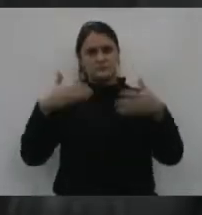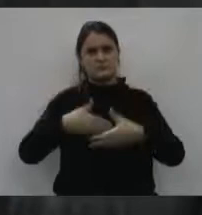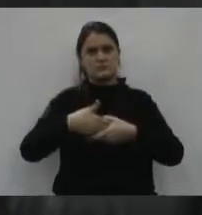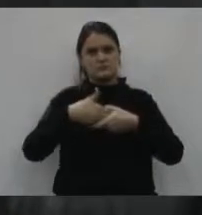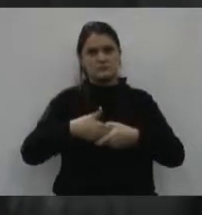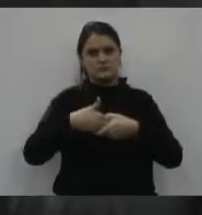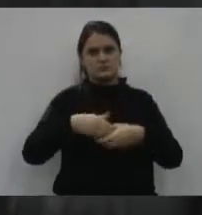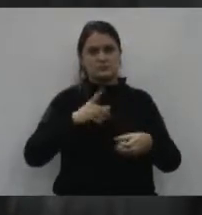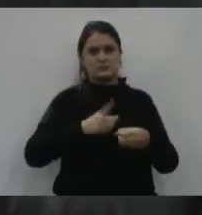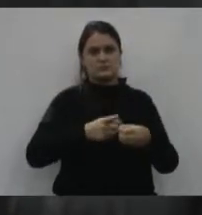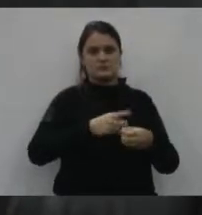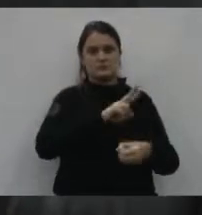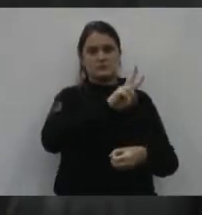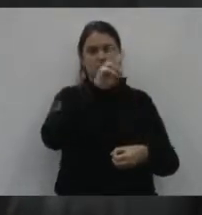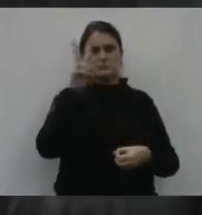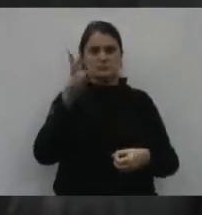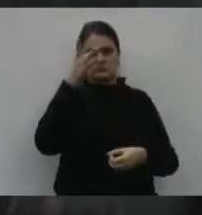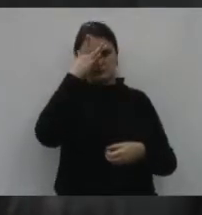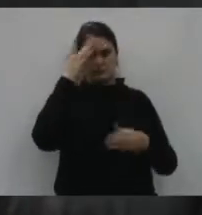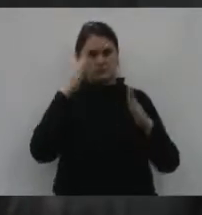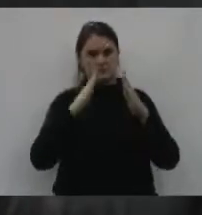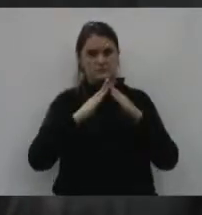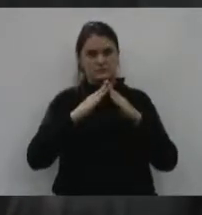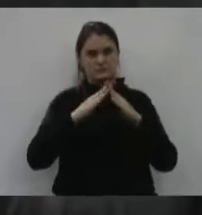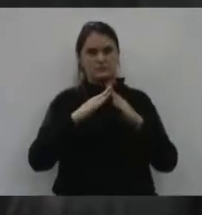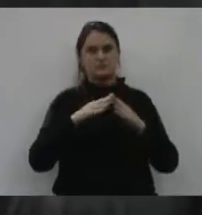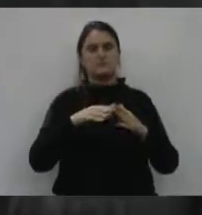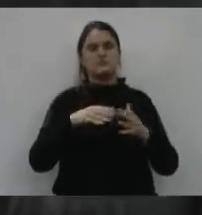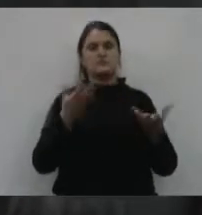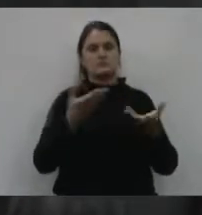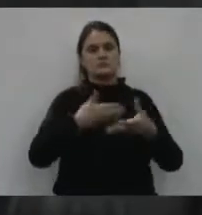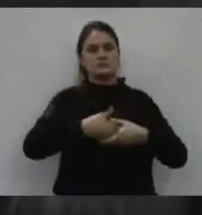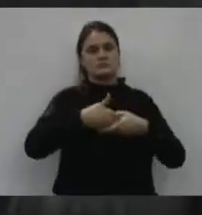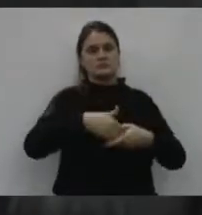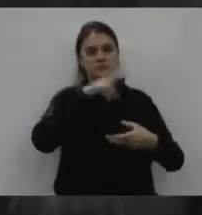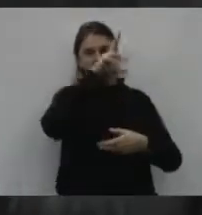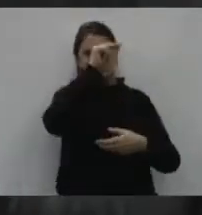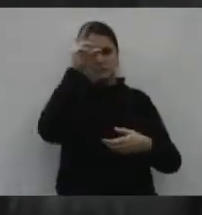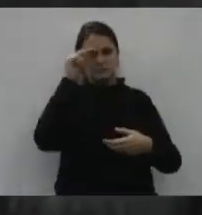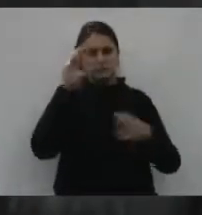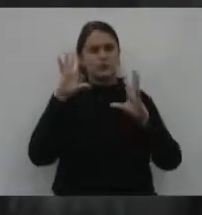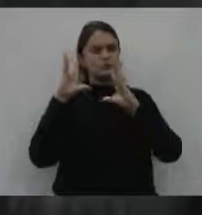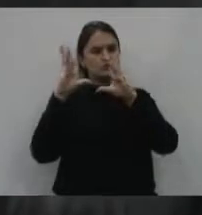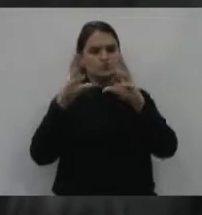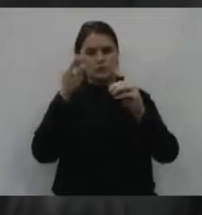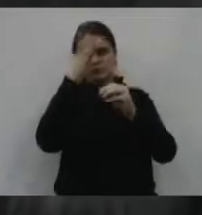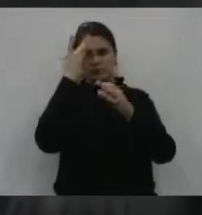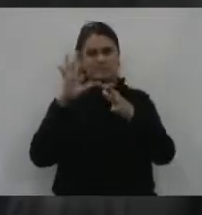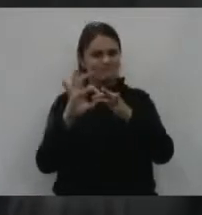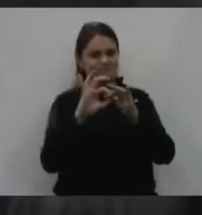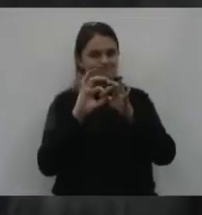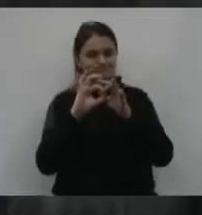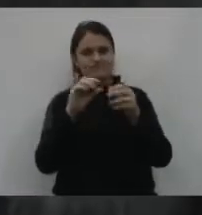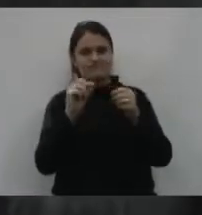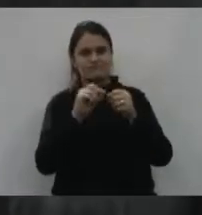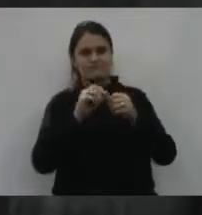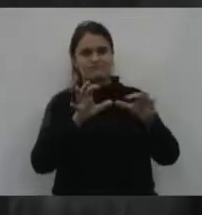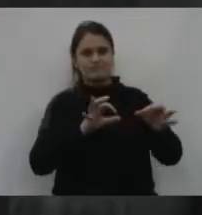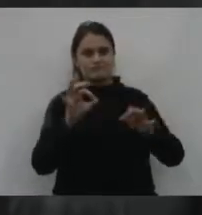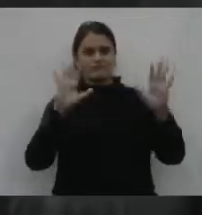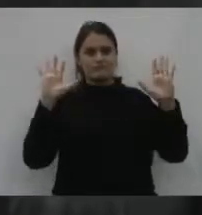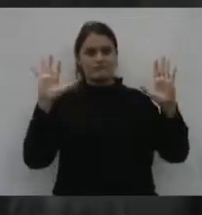e parabenizar a cidade de Nova Vitória, os munícipes, a Prefeitura Municipal e a todos que se envolvem nos festejos